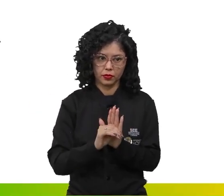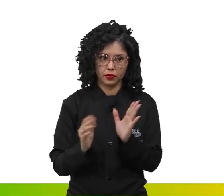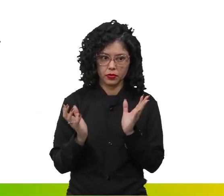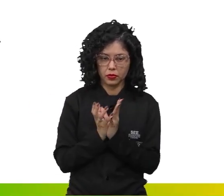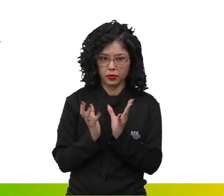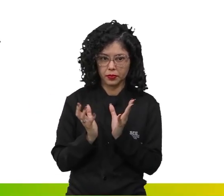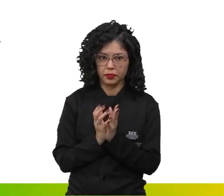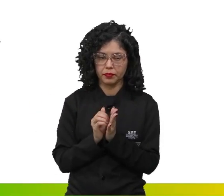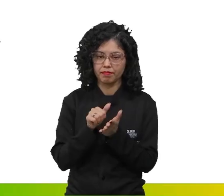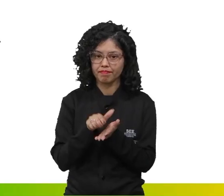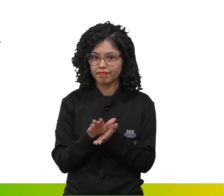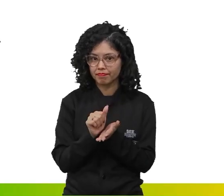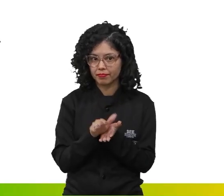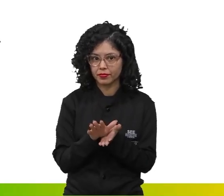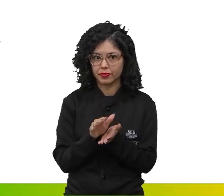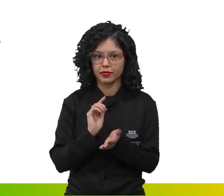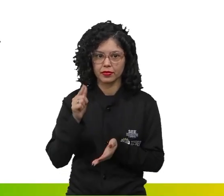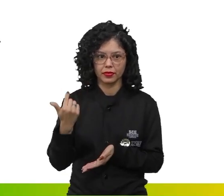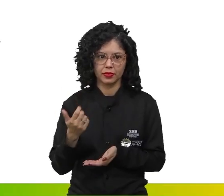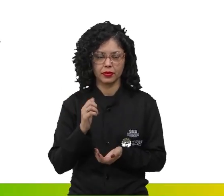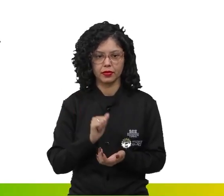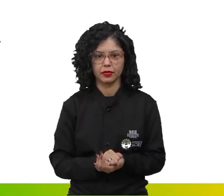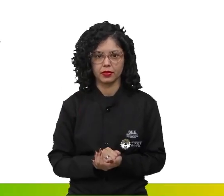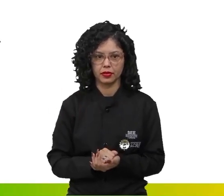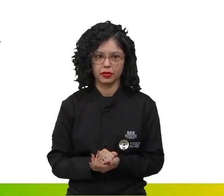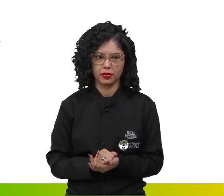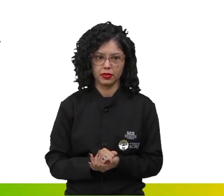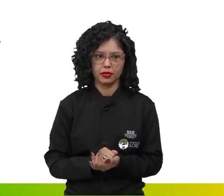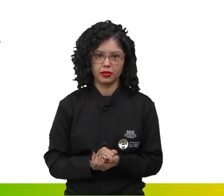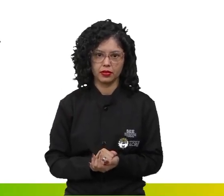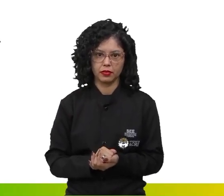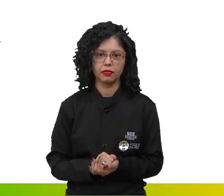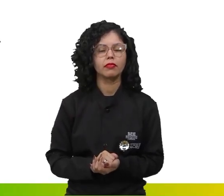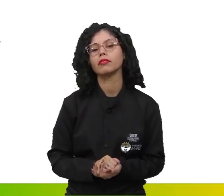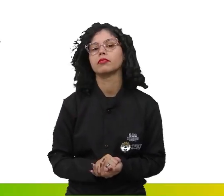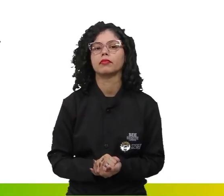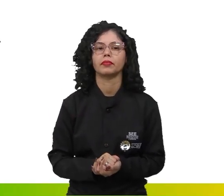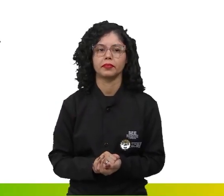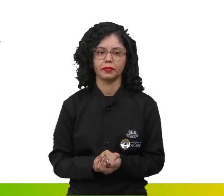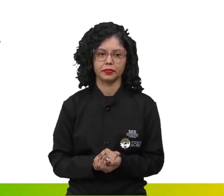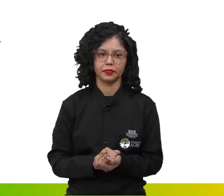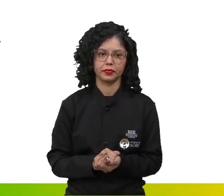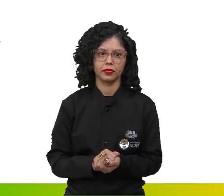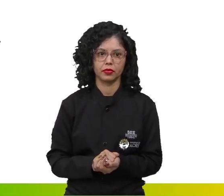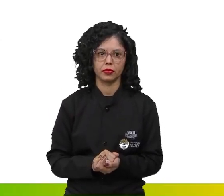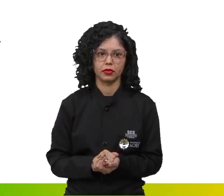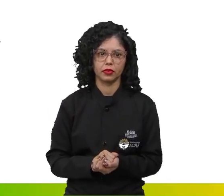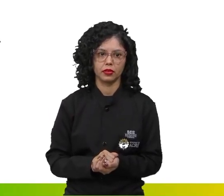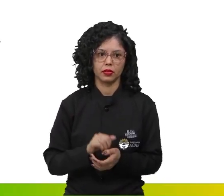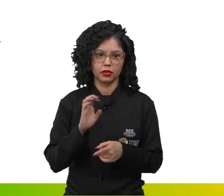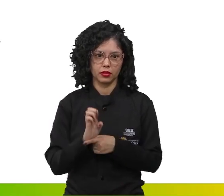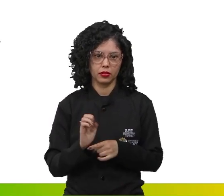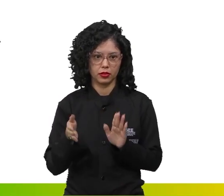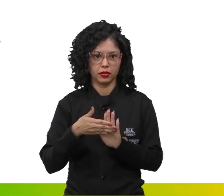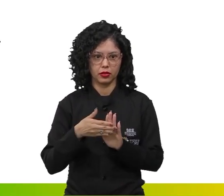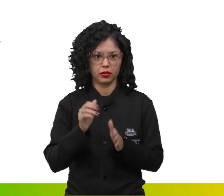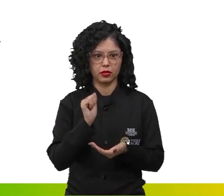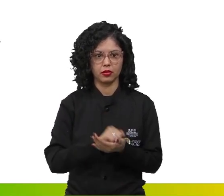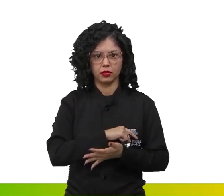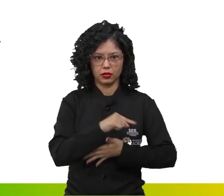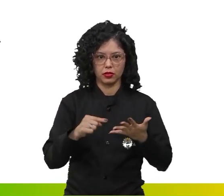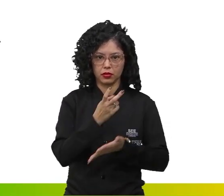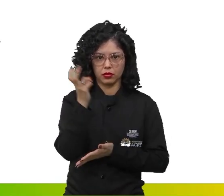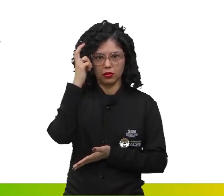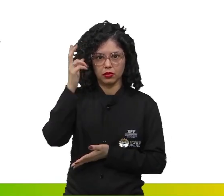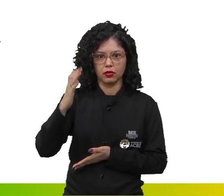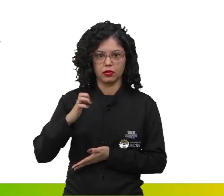eu excluo outros, tá certo? Então, essa aqui seria a assertiva correta. E a letra E, promoção de